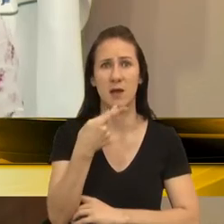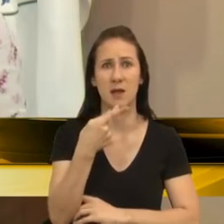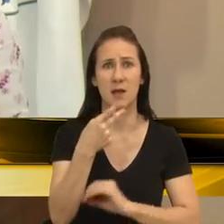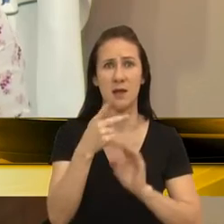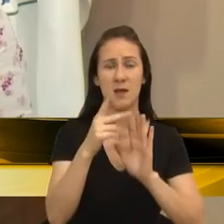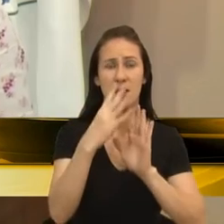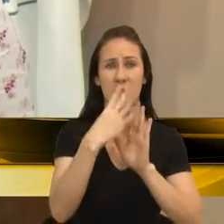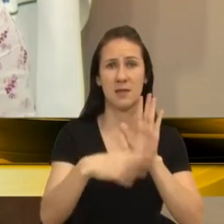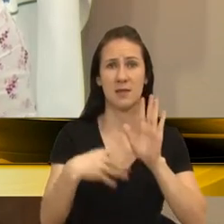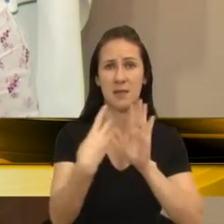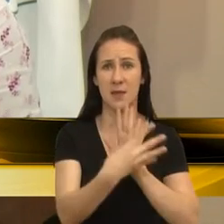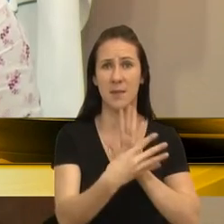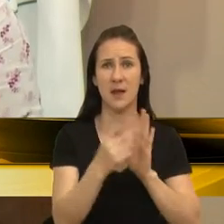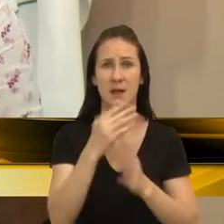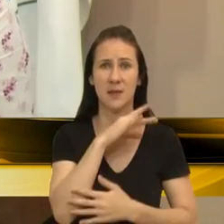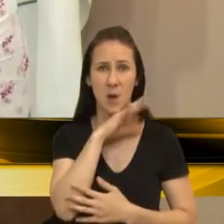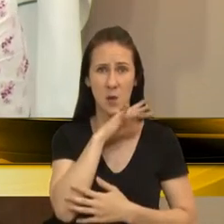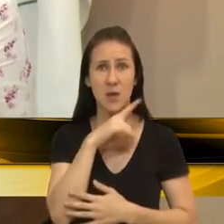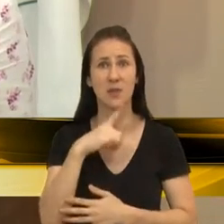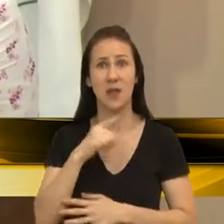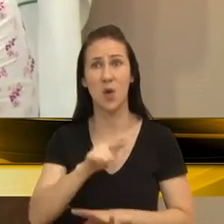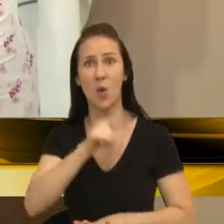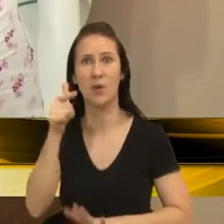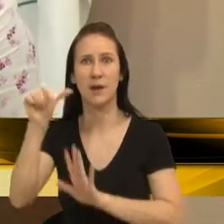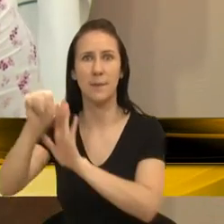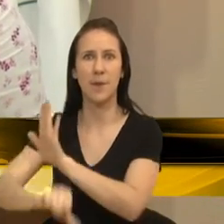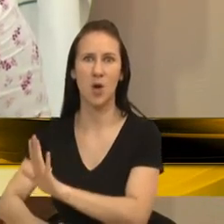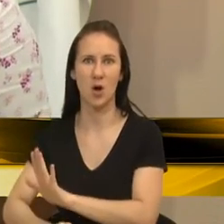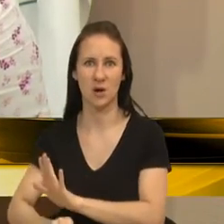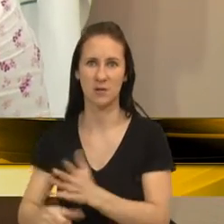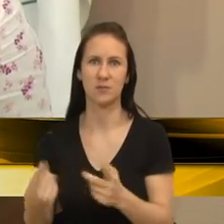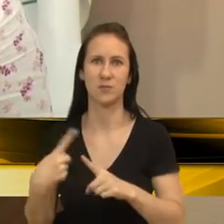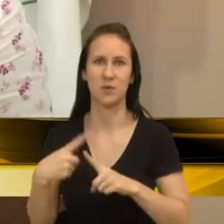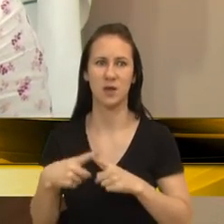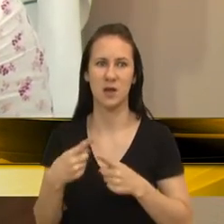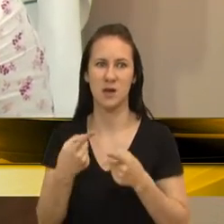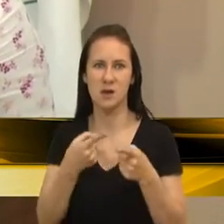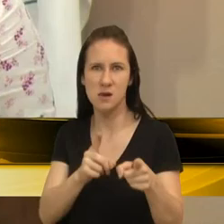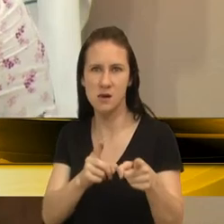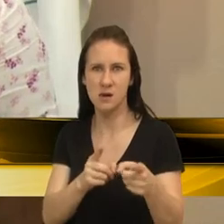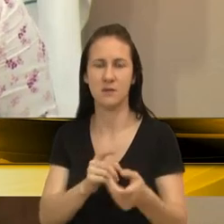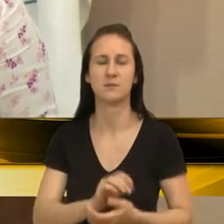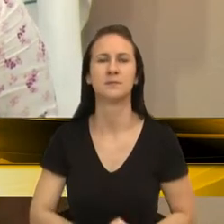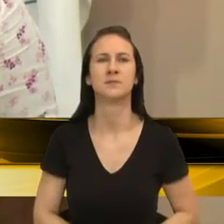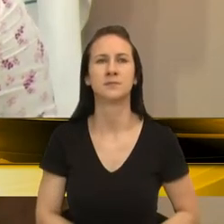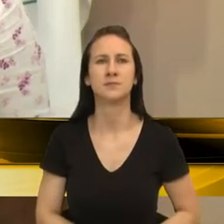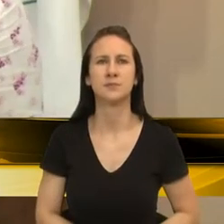pode ser pior para os trabalhadores. Para tentar ainda intimidar os trabalhadores